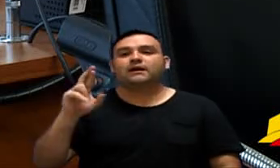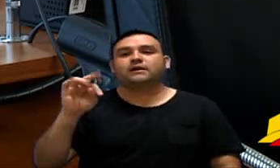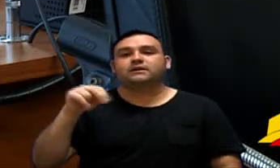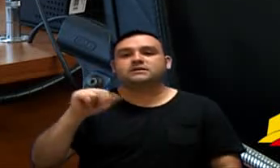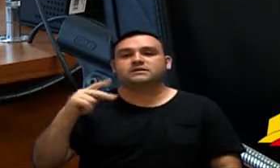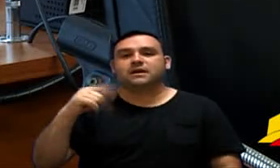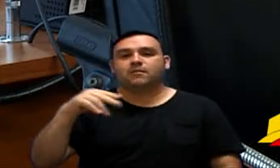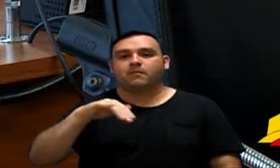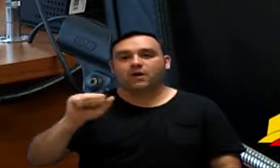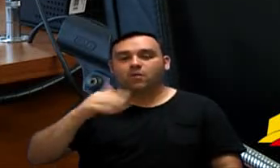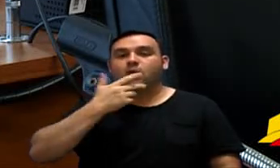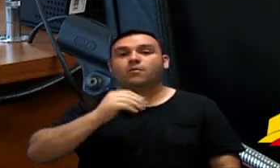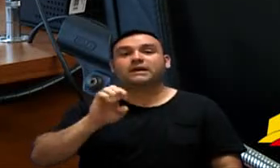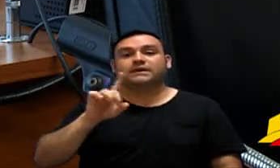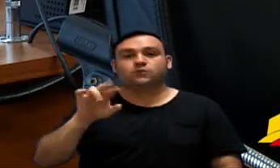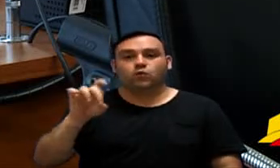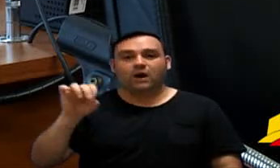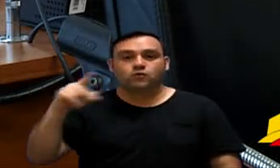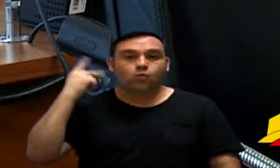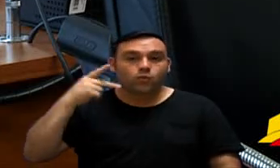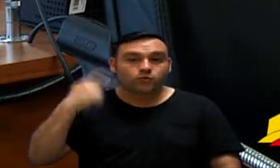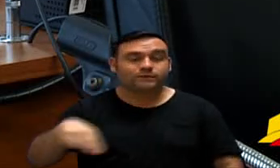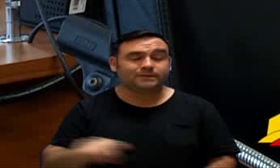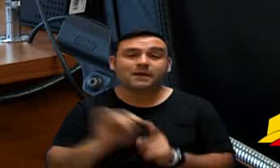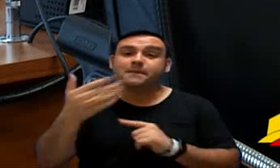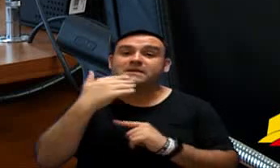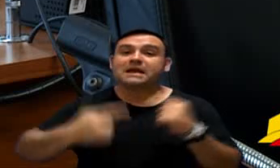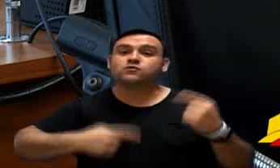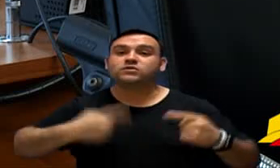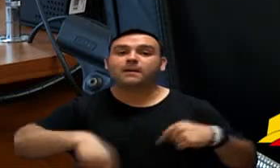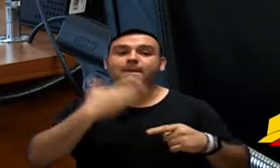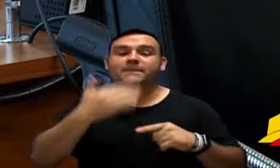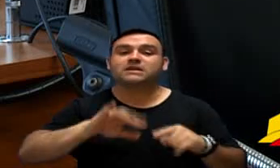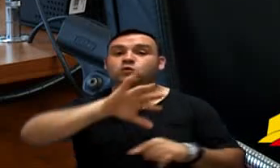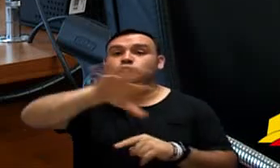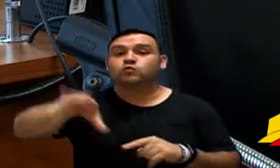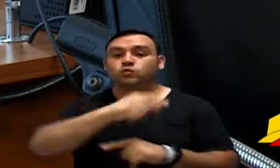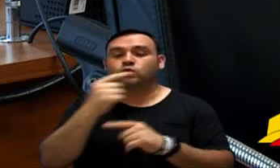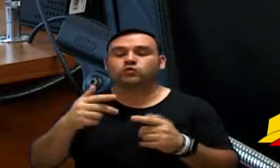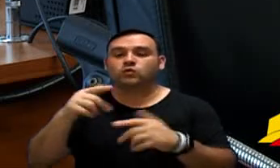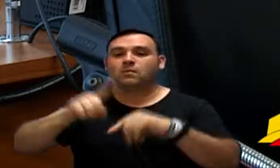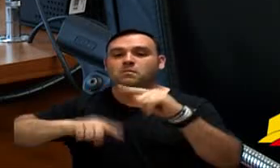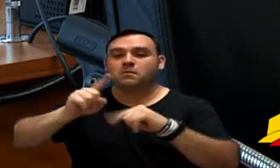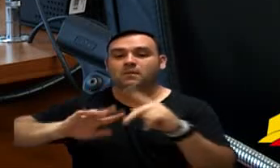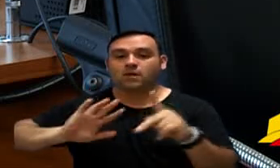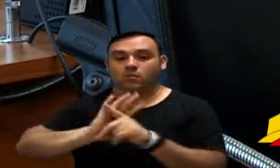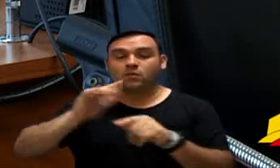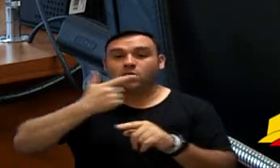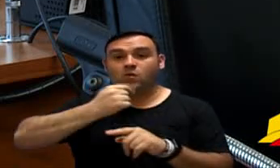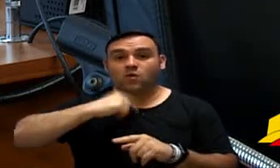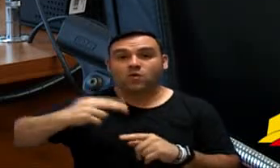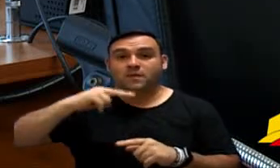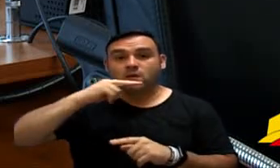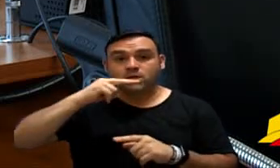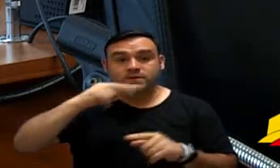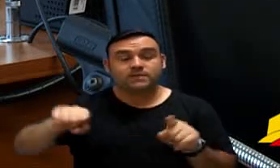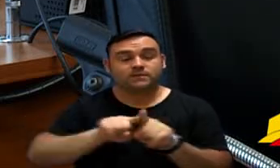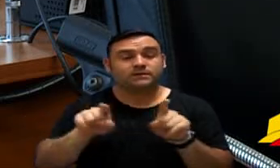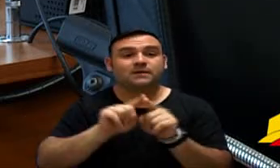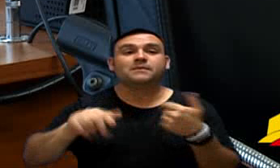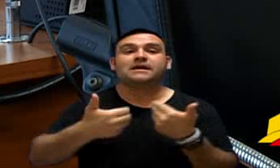Palma, promotor Eduardo, onde estão discutindo e pediram o bloqueio dos bens do prefeito Rodrigo Manga, assim como